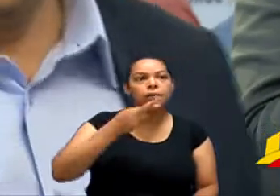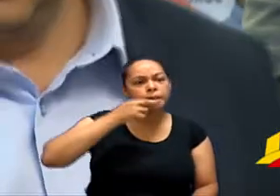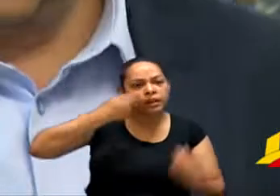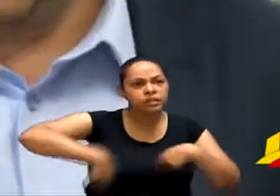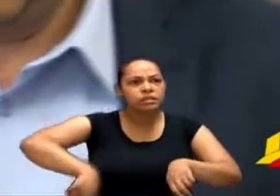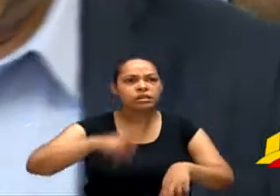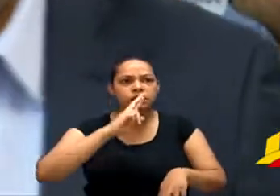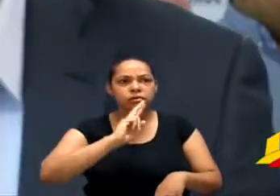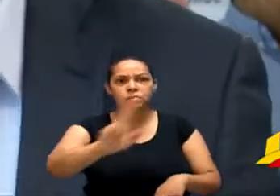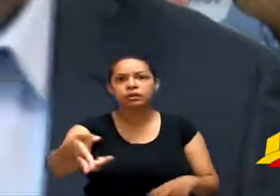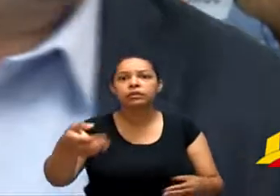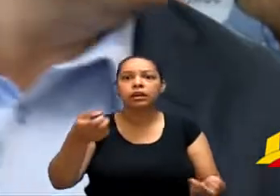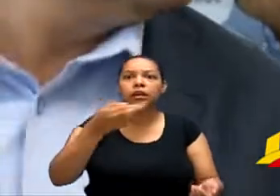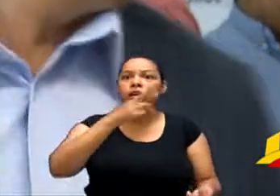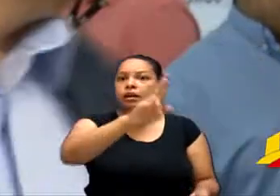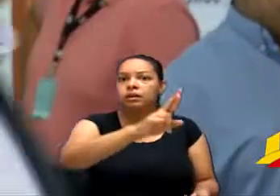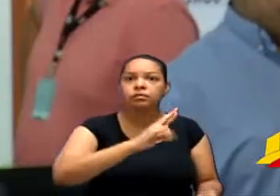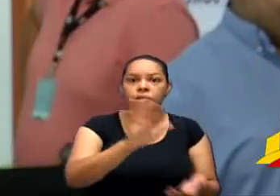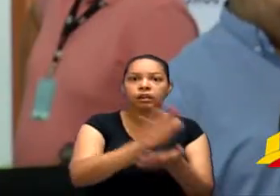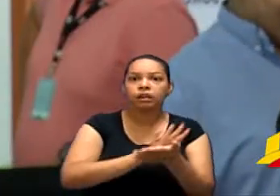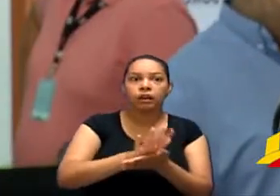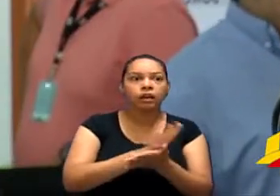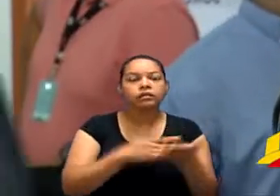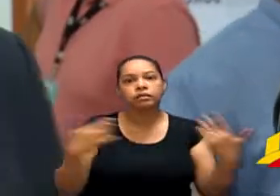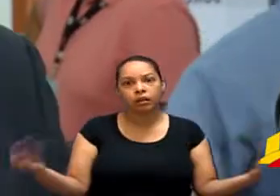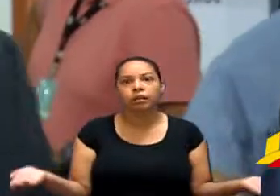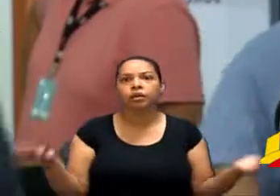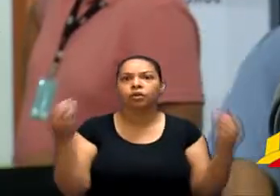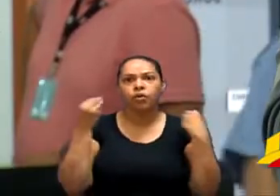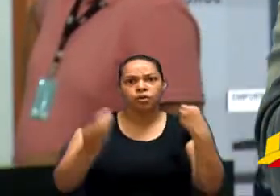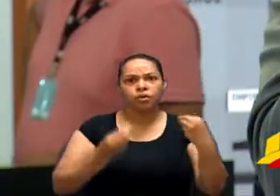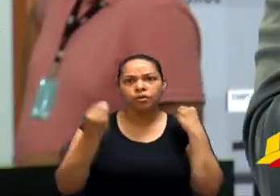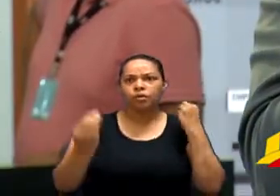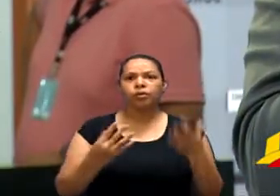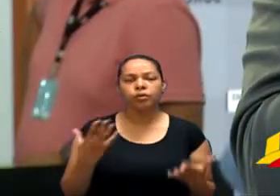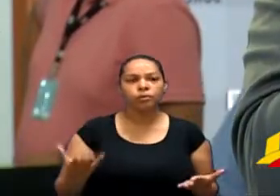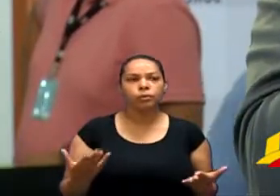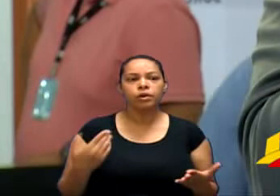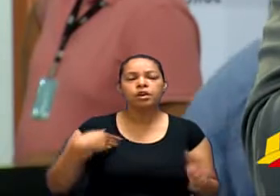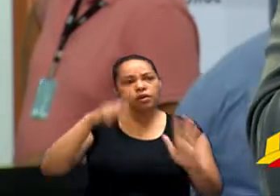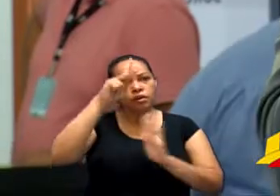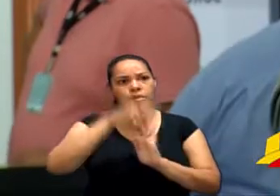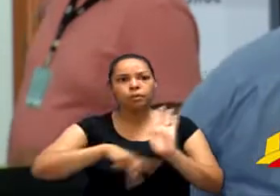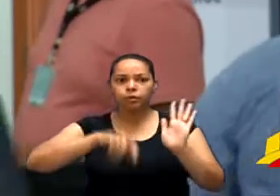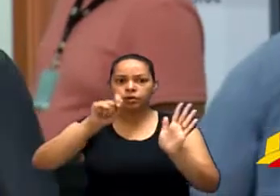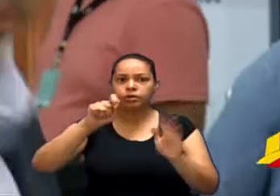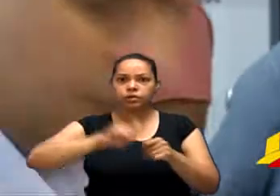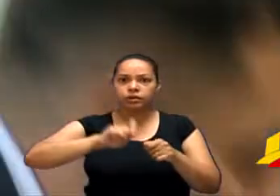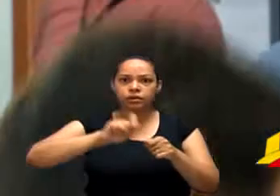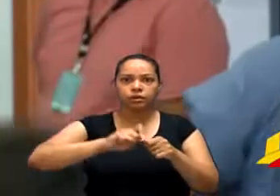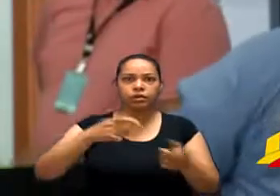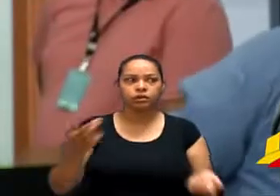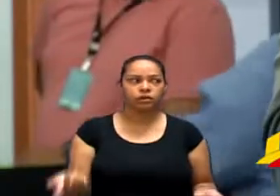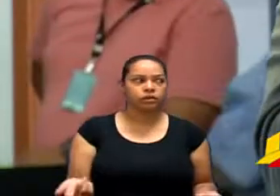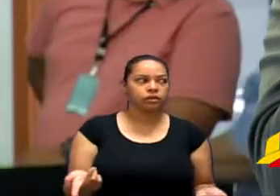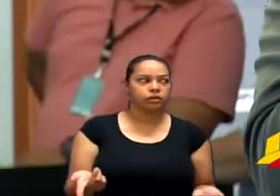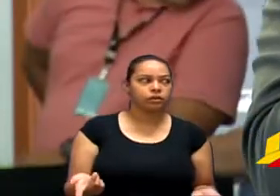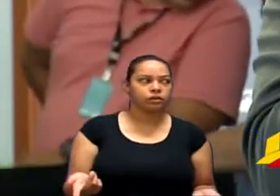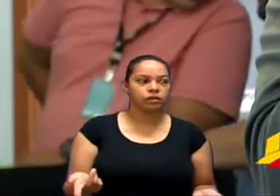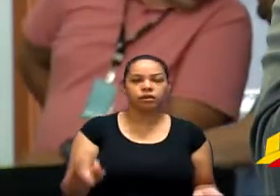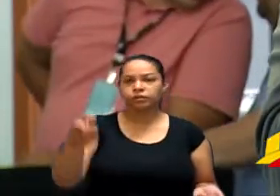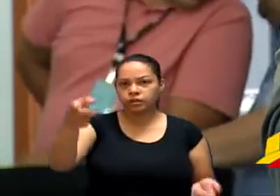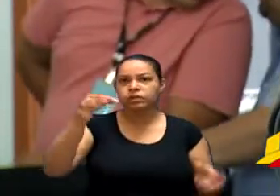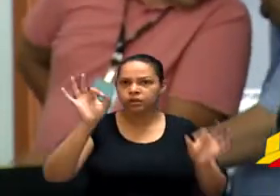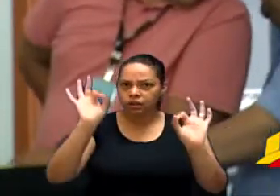e esse negócio de oitiva aí você manda um projeto bom que nem por exemplo eu fiz um projeto Rodrigão que nem você fez aí que é excelente das crianças